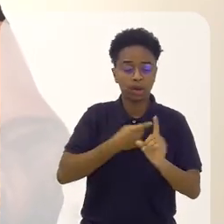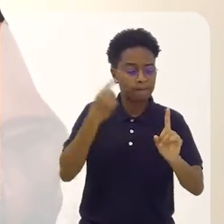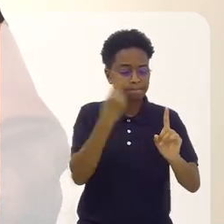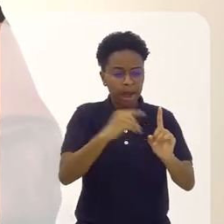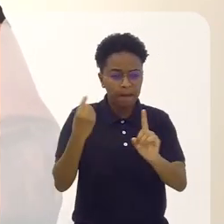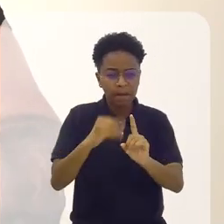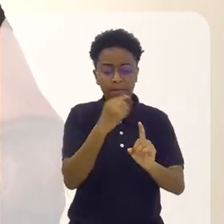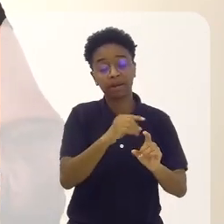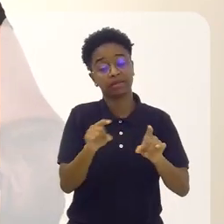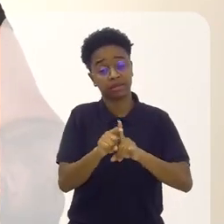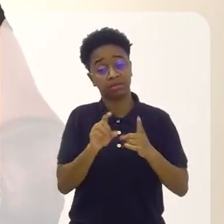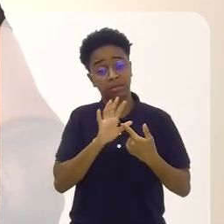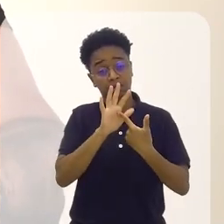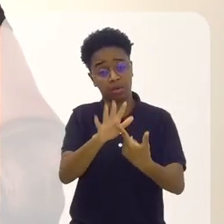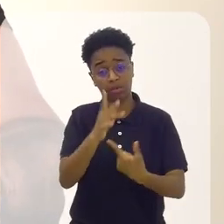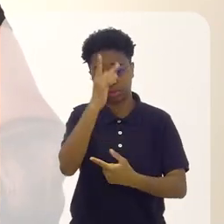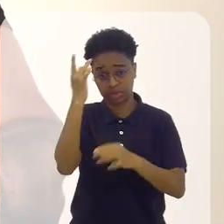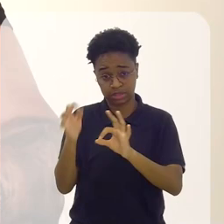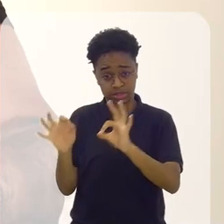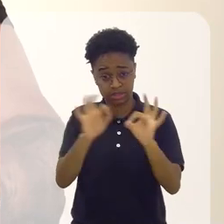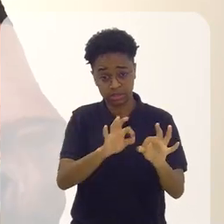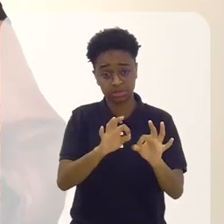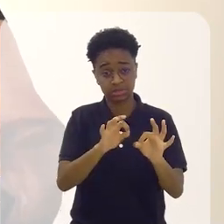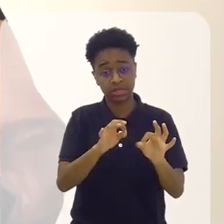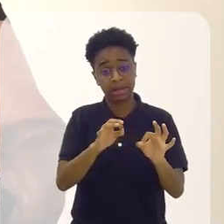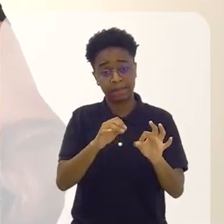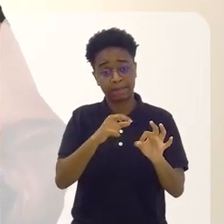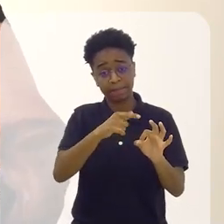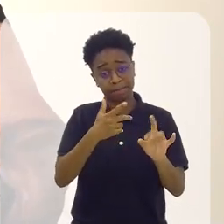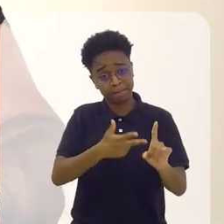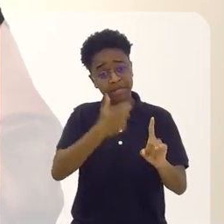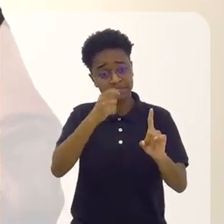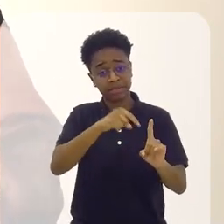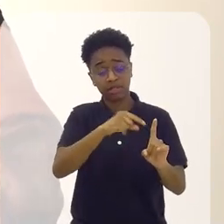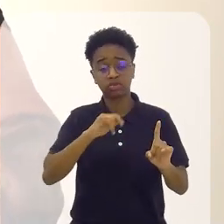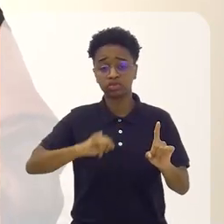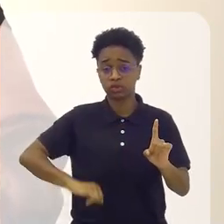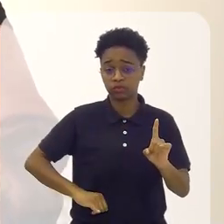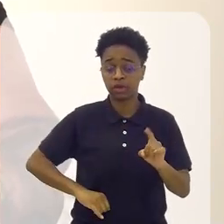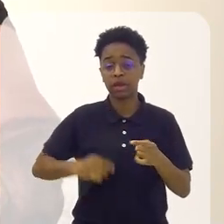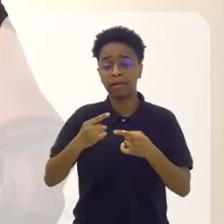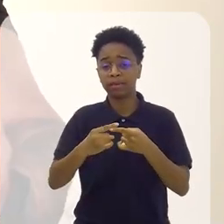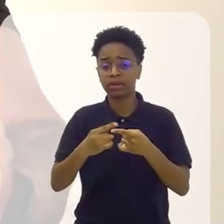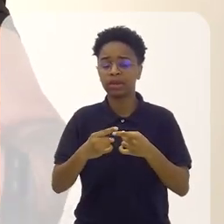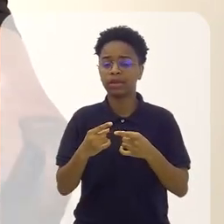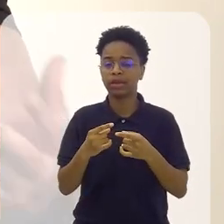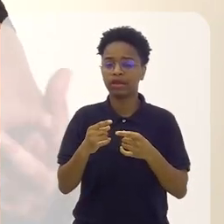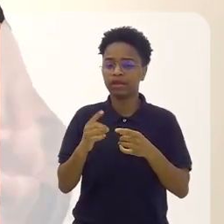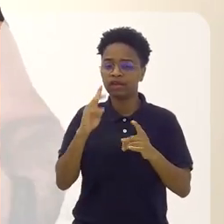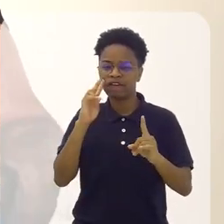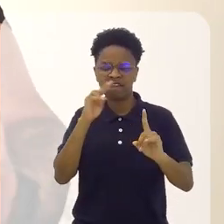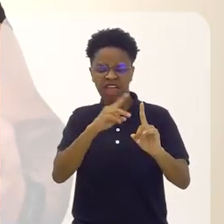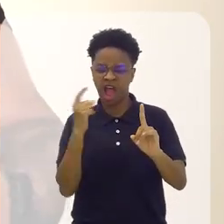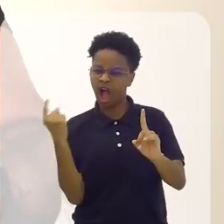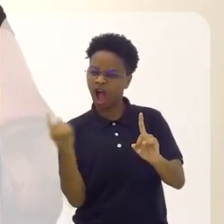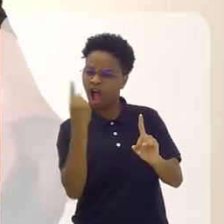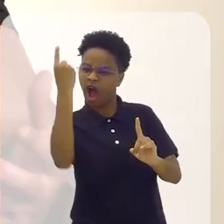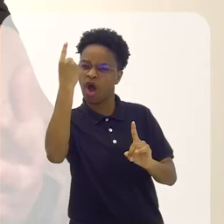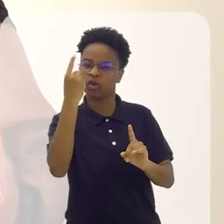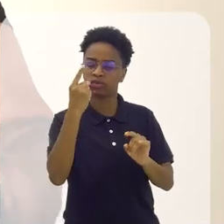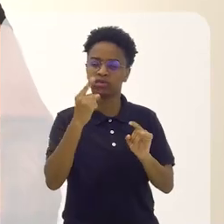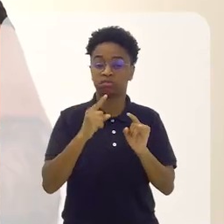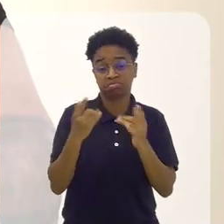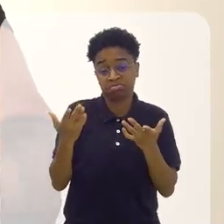nossas pancadas. Isso também passa assim que ele está sofrendo, né? Então as pessoas, tipo, por mais que olhem que é uma figura, uma pessoa